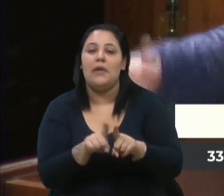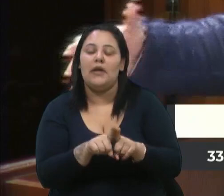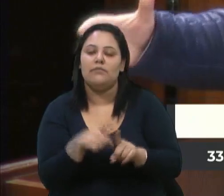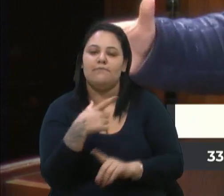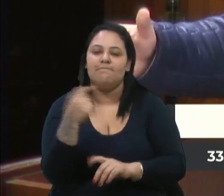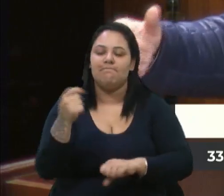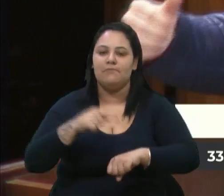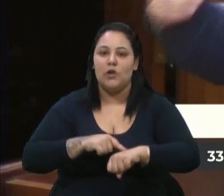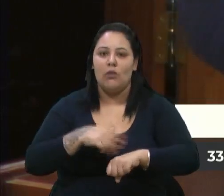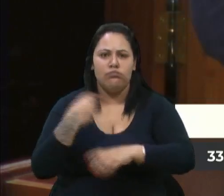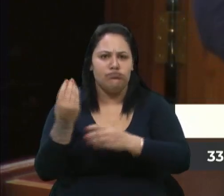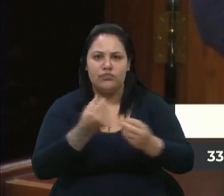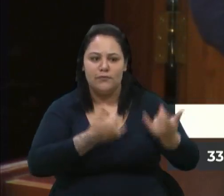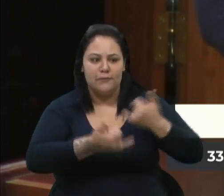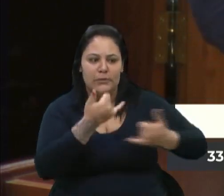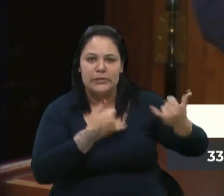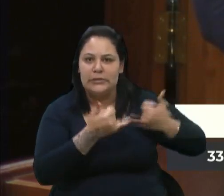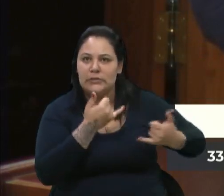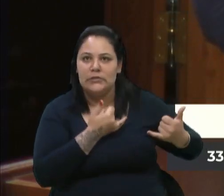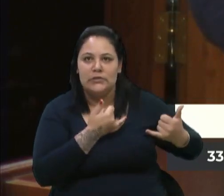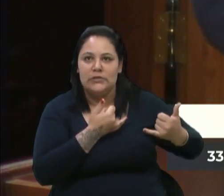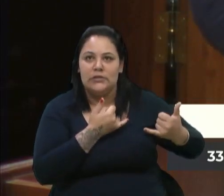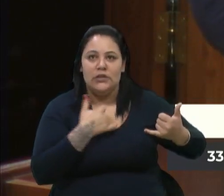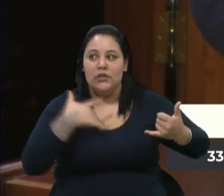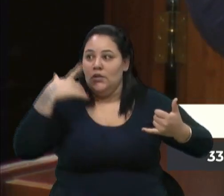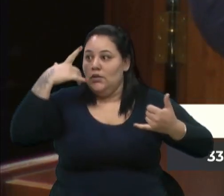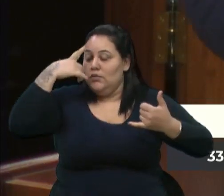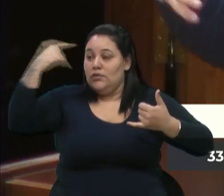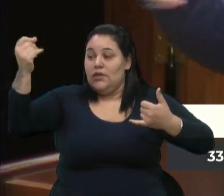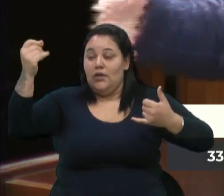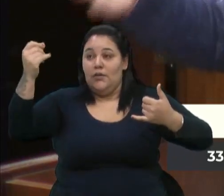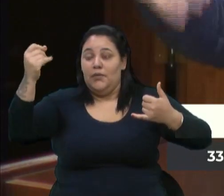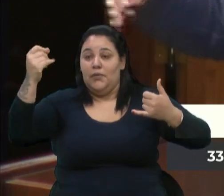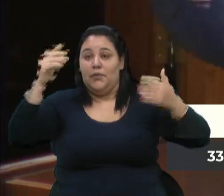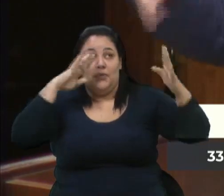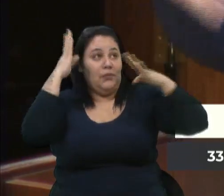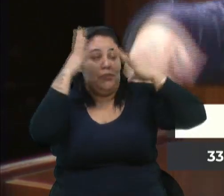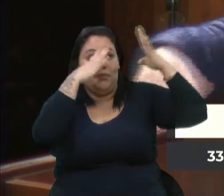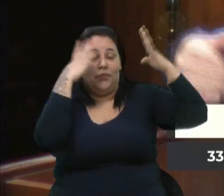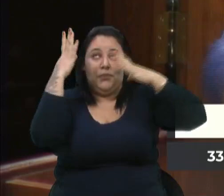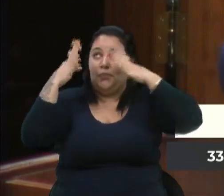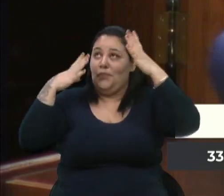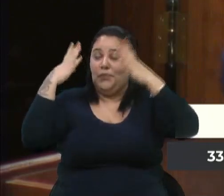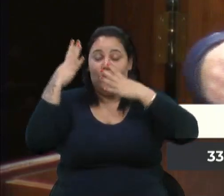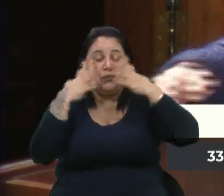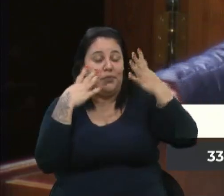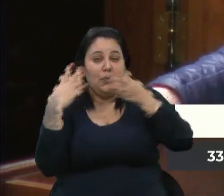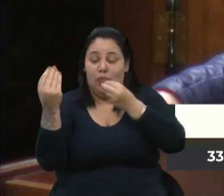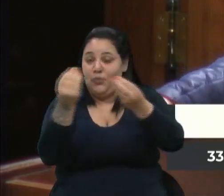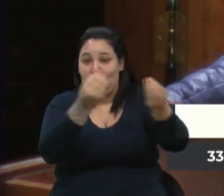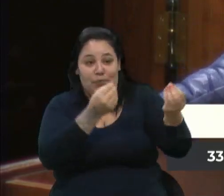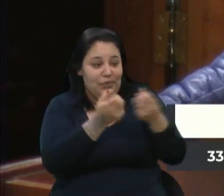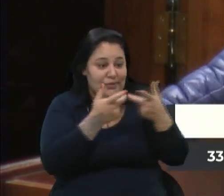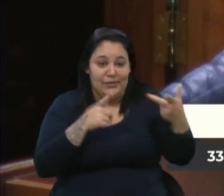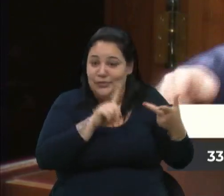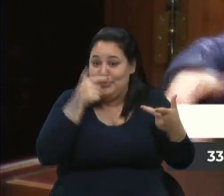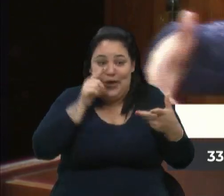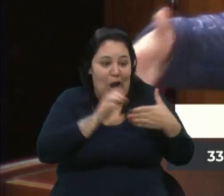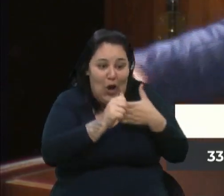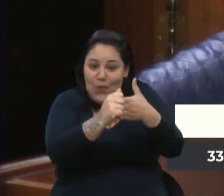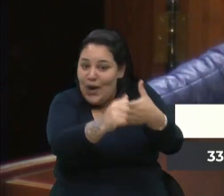É tanta informação que tu chega a sair tonto, vereador Zanquim, de tanta coisa que vão te passando e tu não consegue acompanhar,